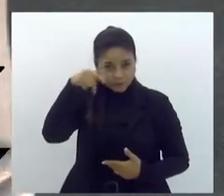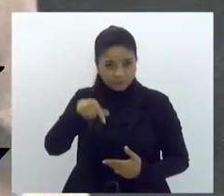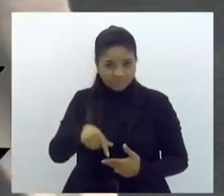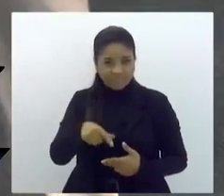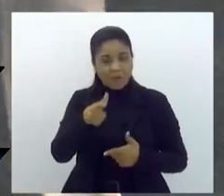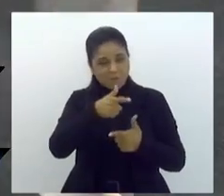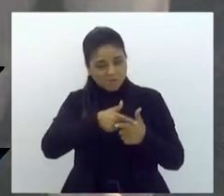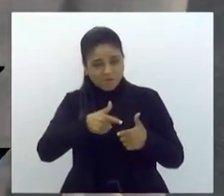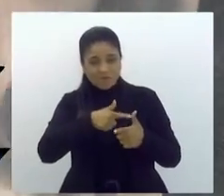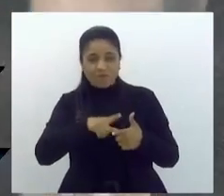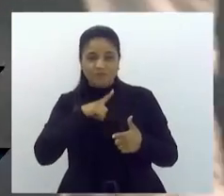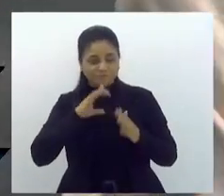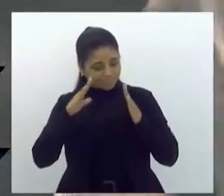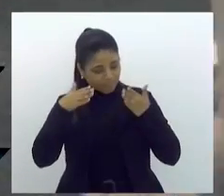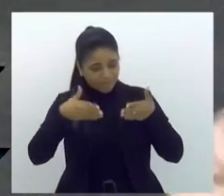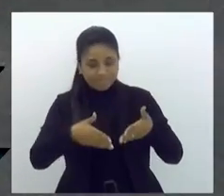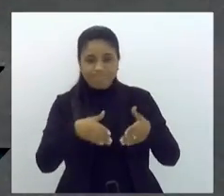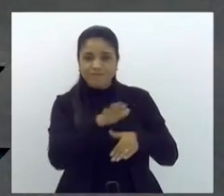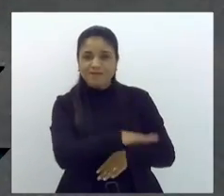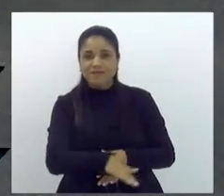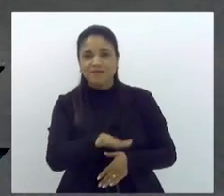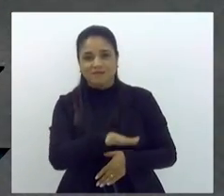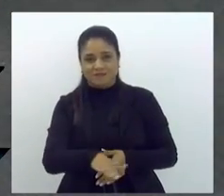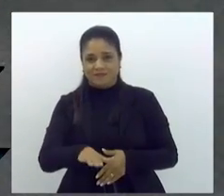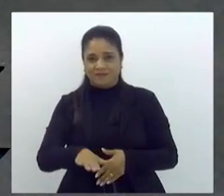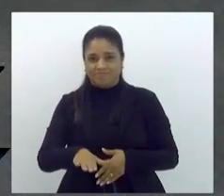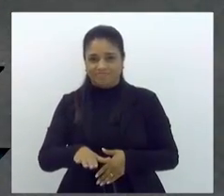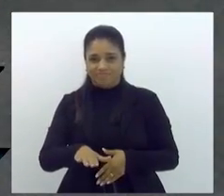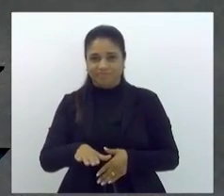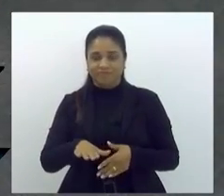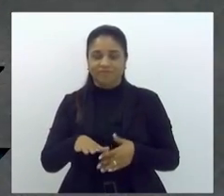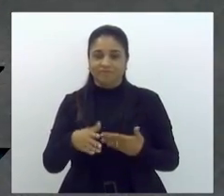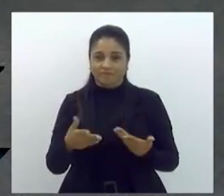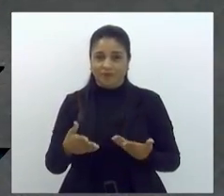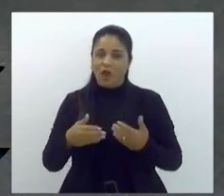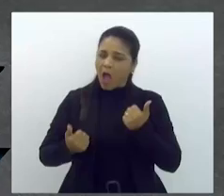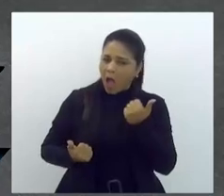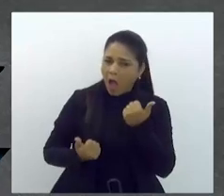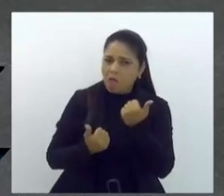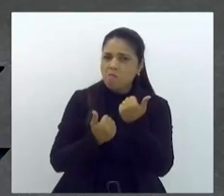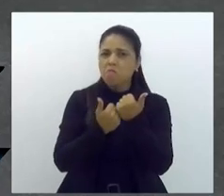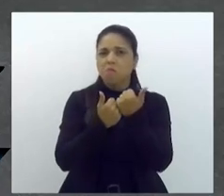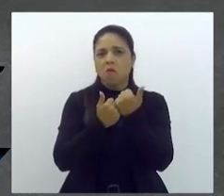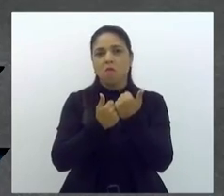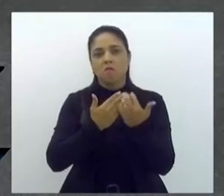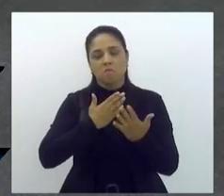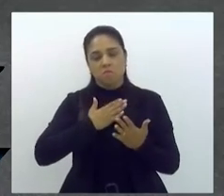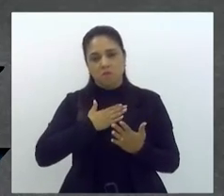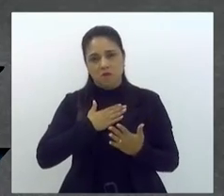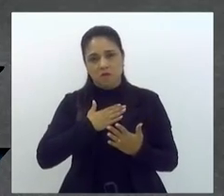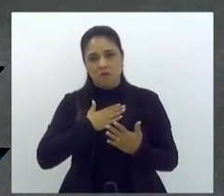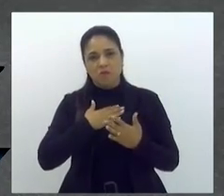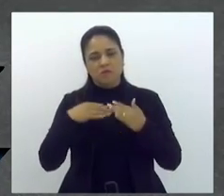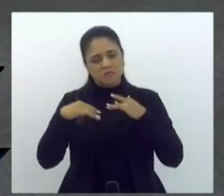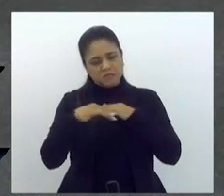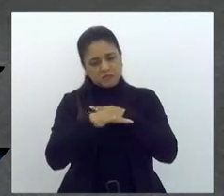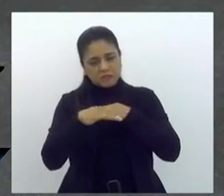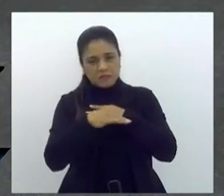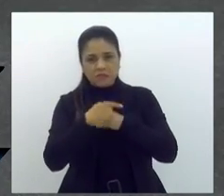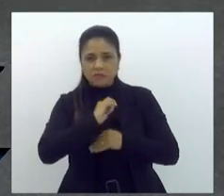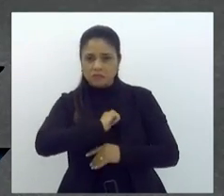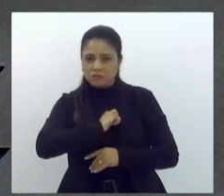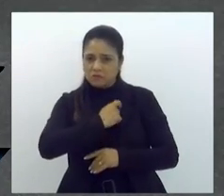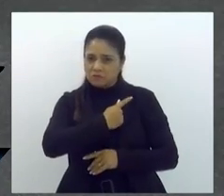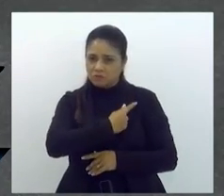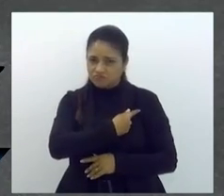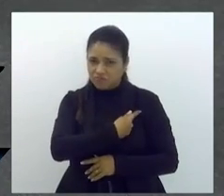se refere as crianças do nosso município então fica aqui Total apoio né Nós temos ali na cidade de São Gonçalo quando